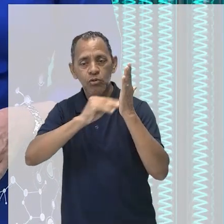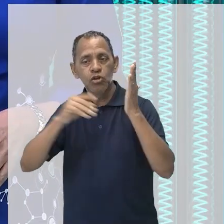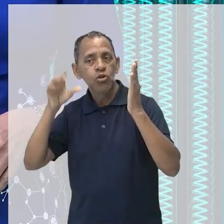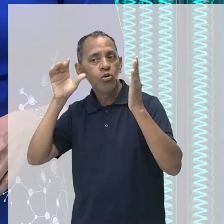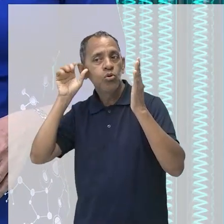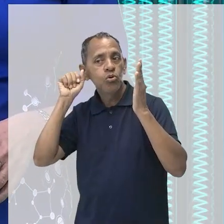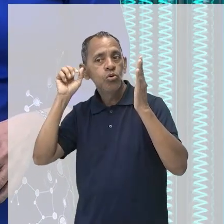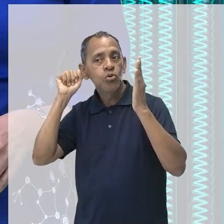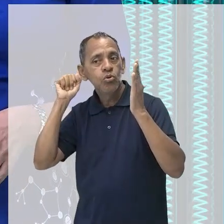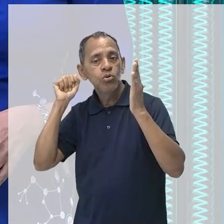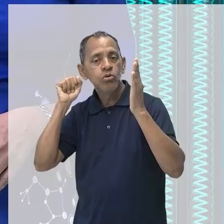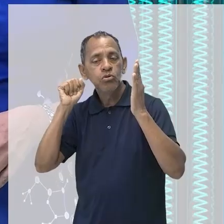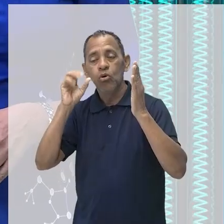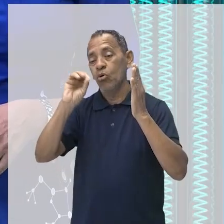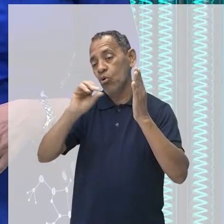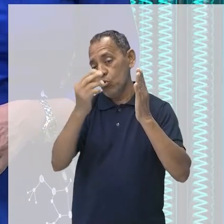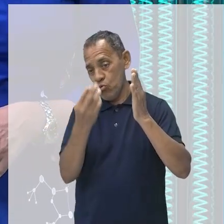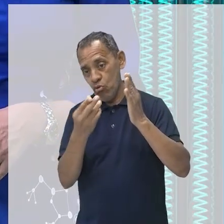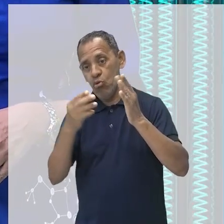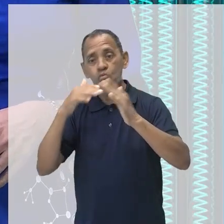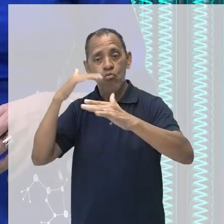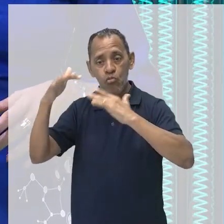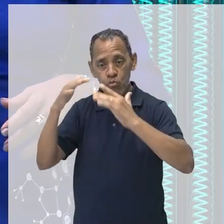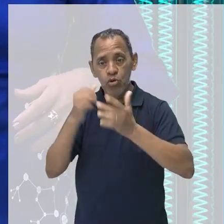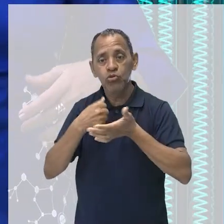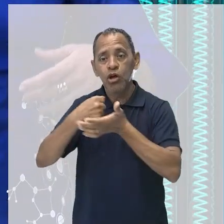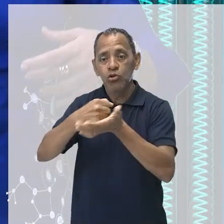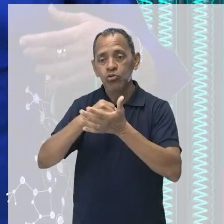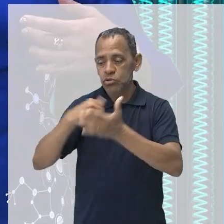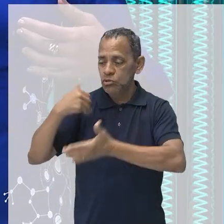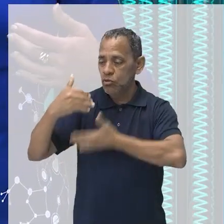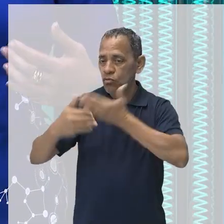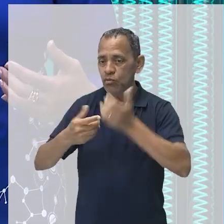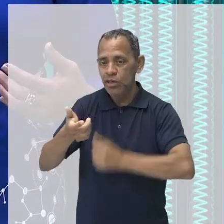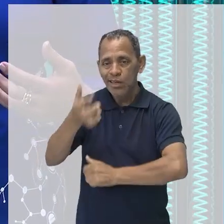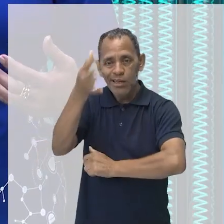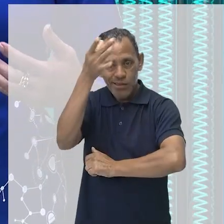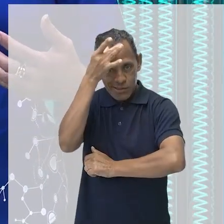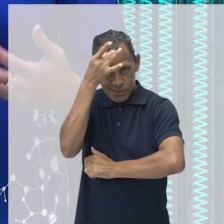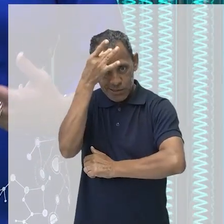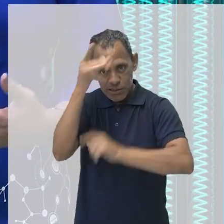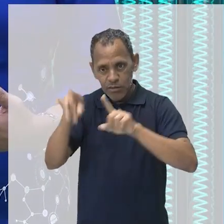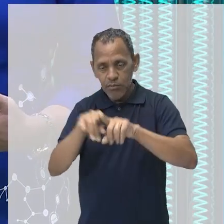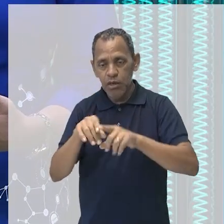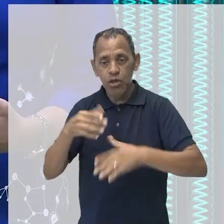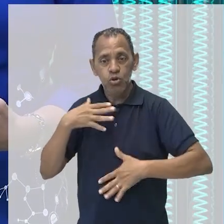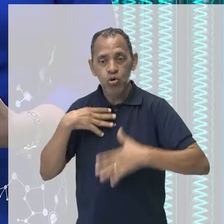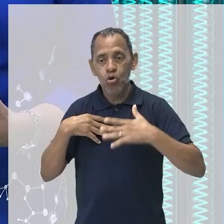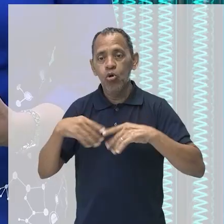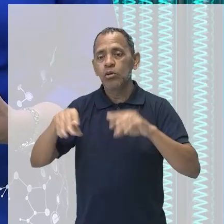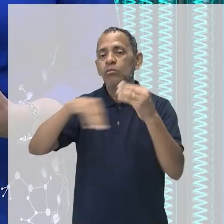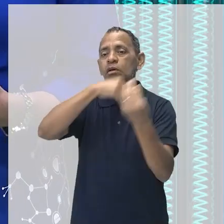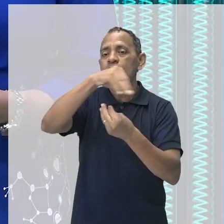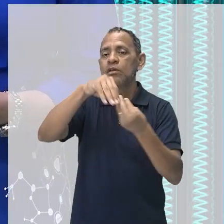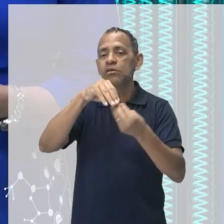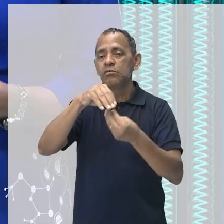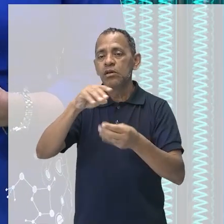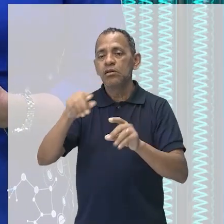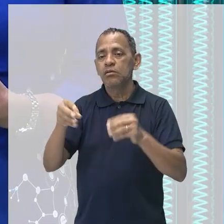ou movimentos ajudam a desenvolver a consciência corporal e a